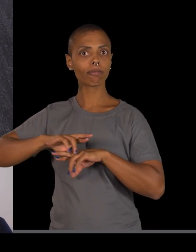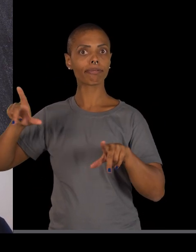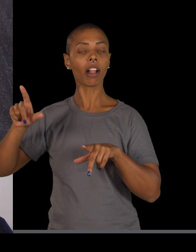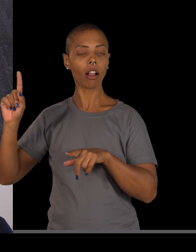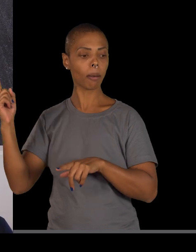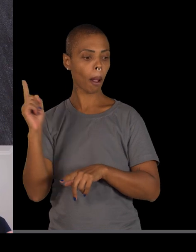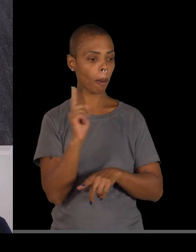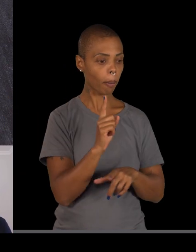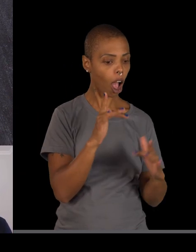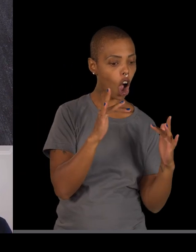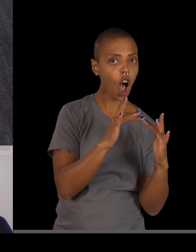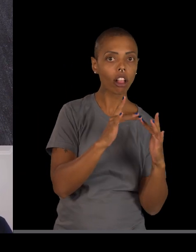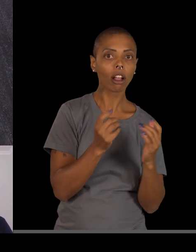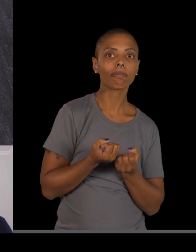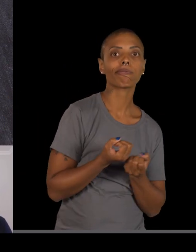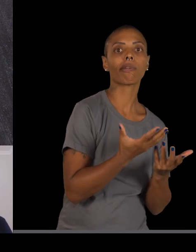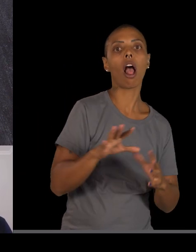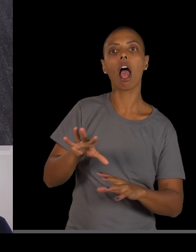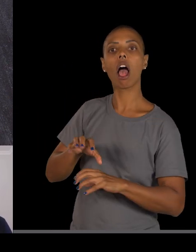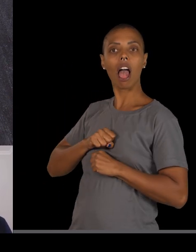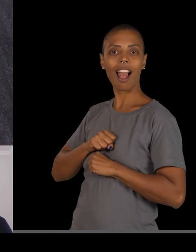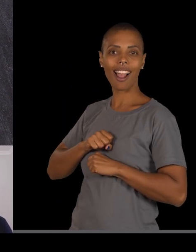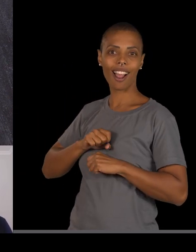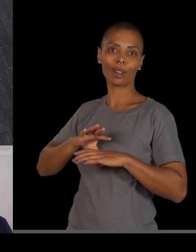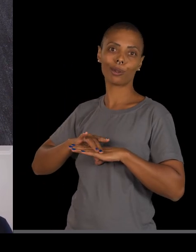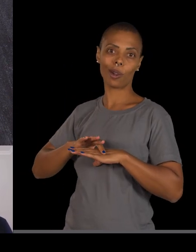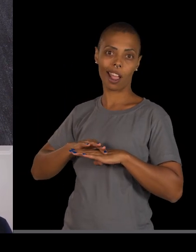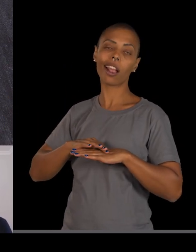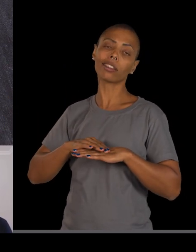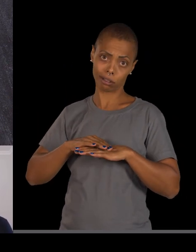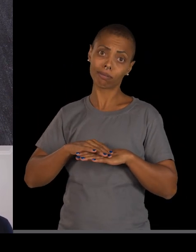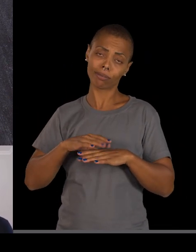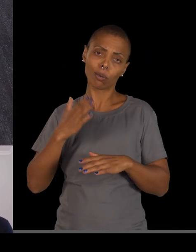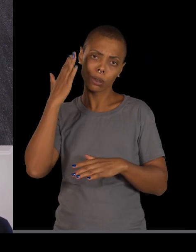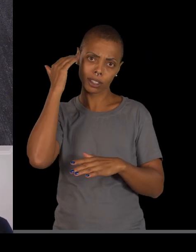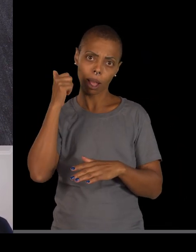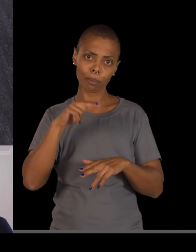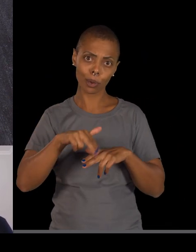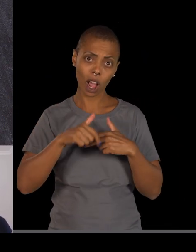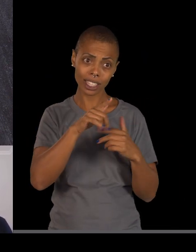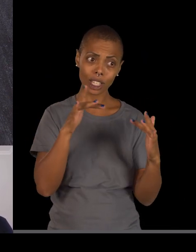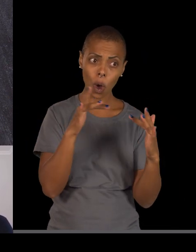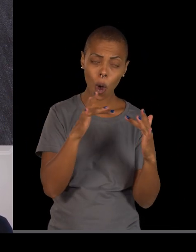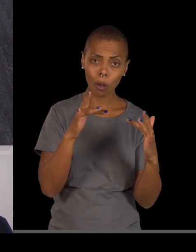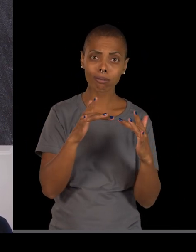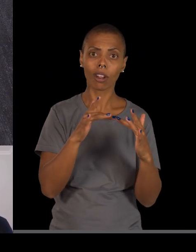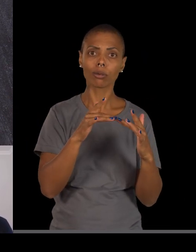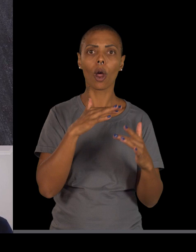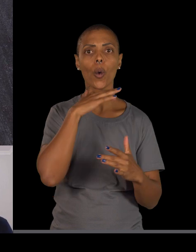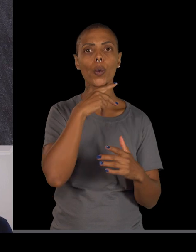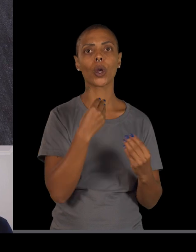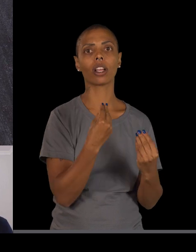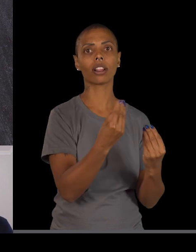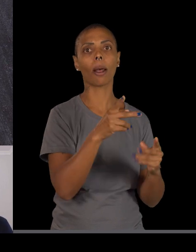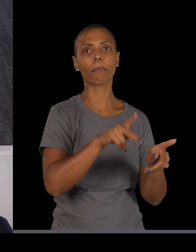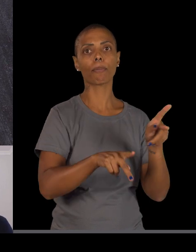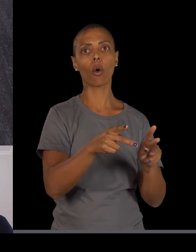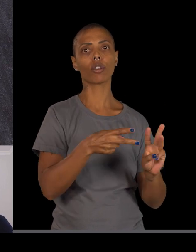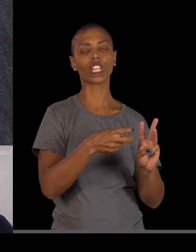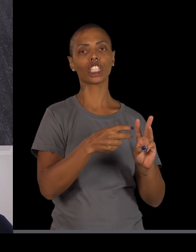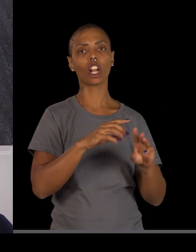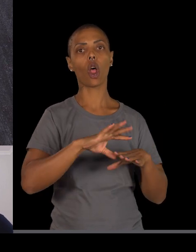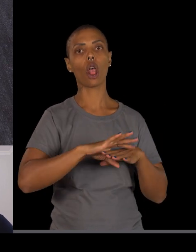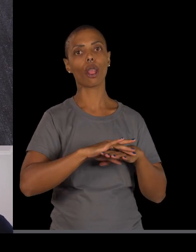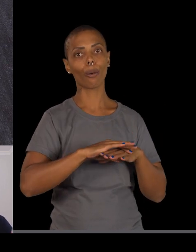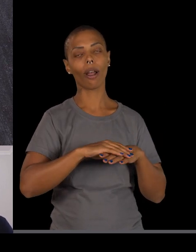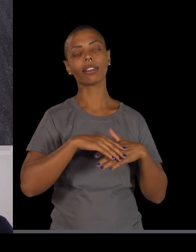com os europeus isso acabou gerando uma situação que, do ponto de vista biológico, isso foi muito ruim para os povos indígenas e isso